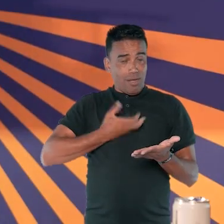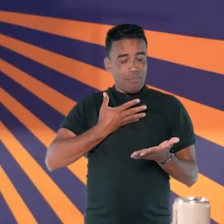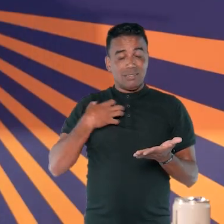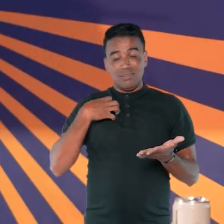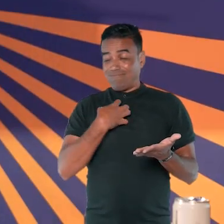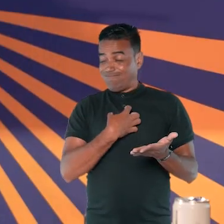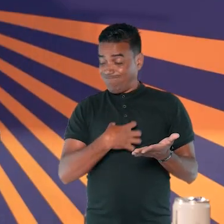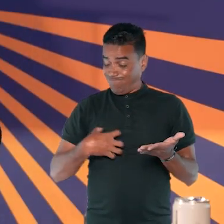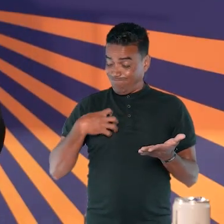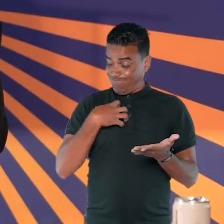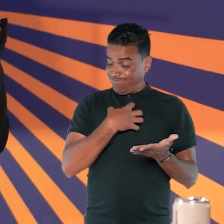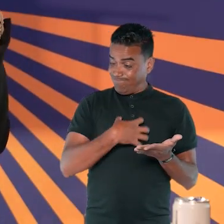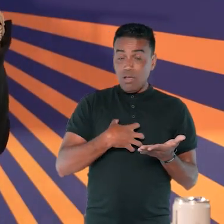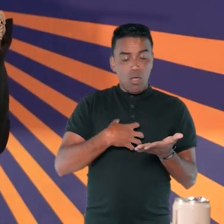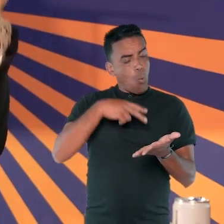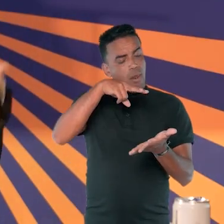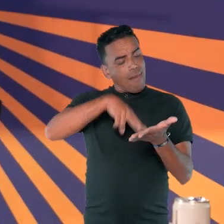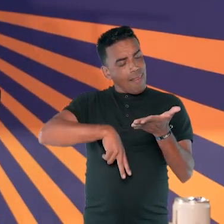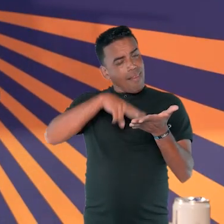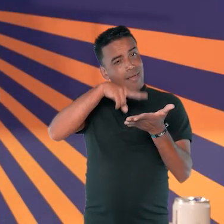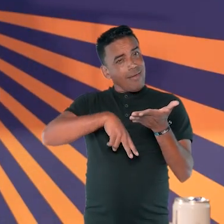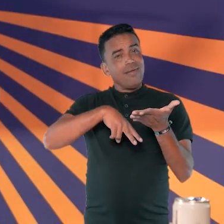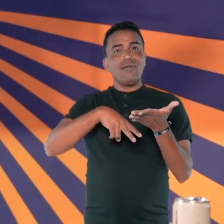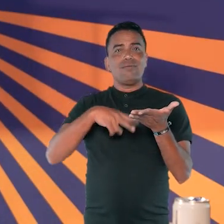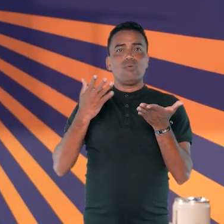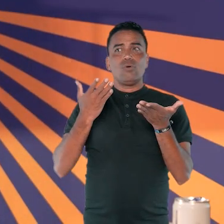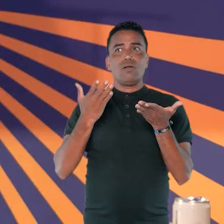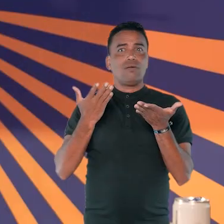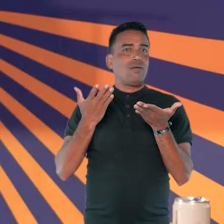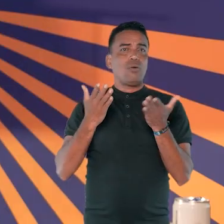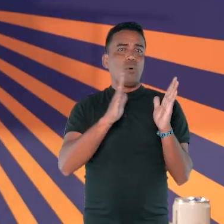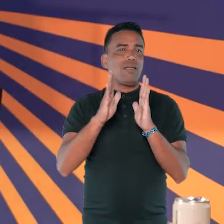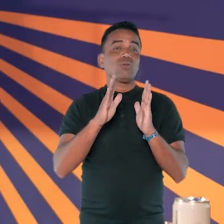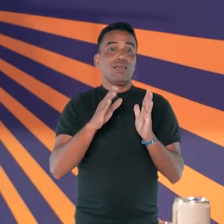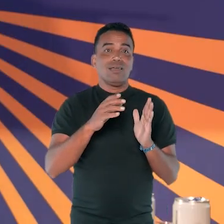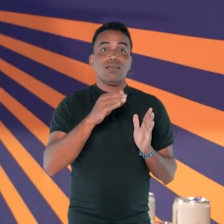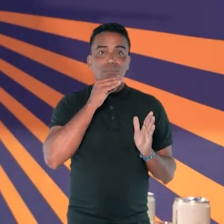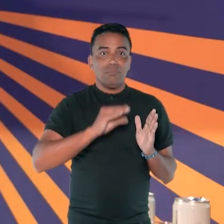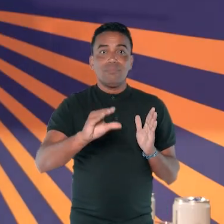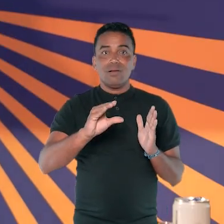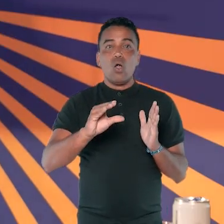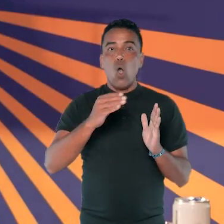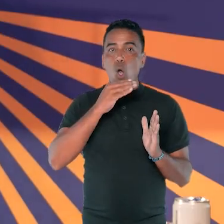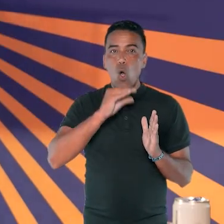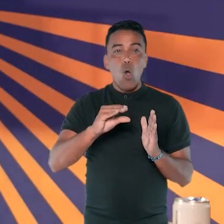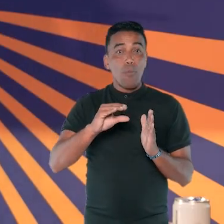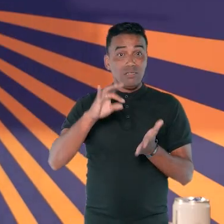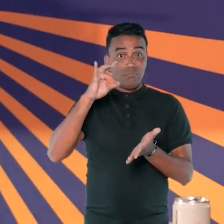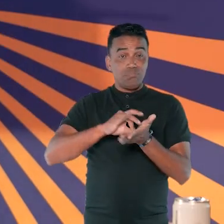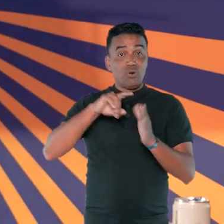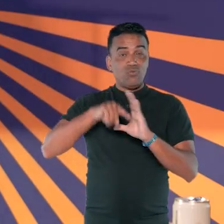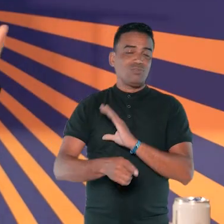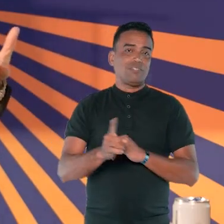angústia, eu leio, né, este é um tempo de partidos, dizia o Drummond, tempo de homens partidos. Áporo, né? Áporo é